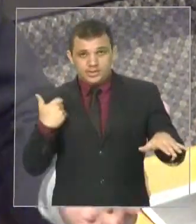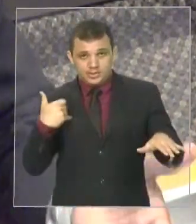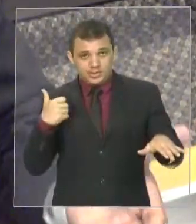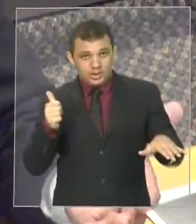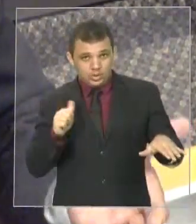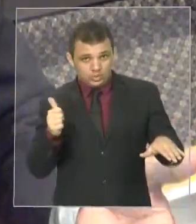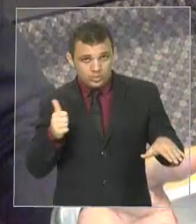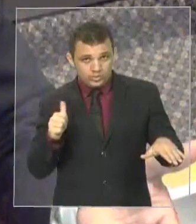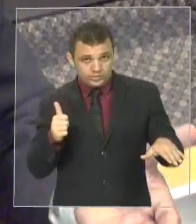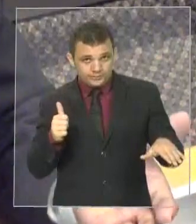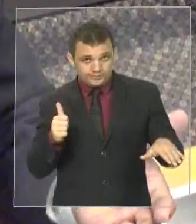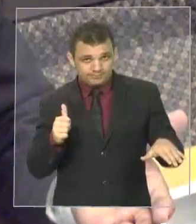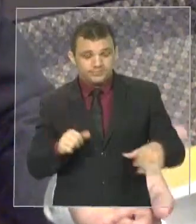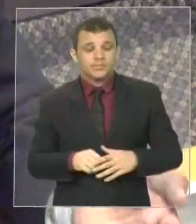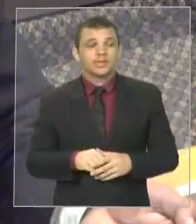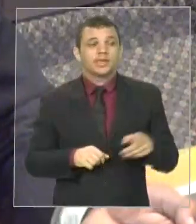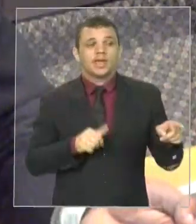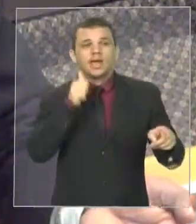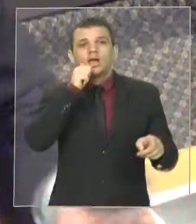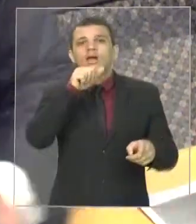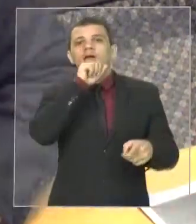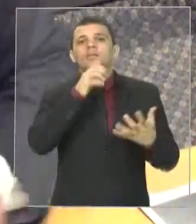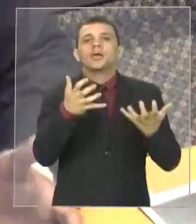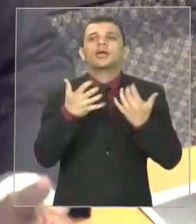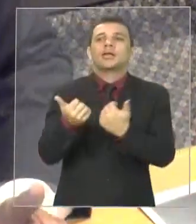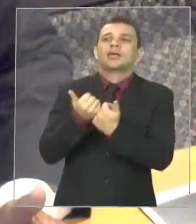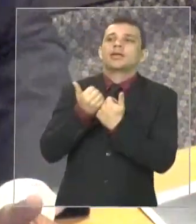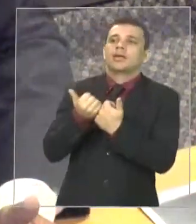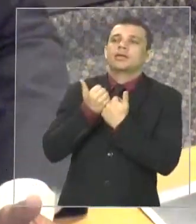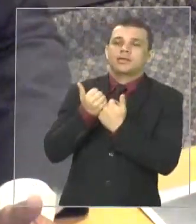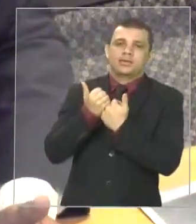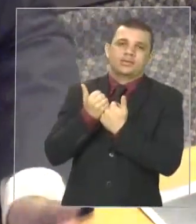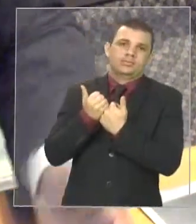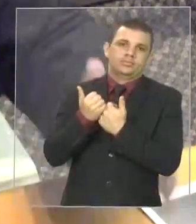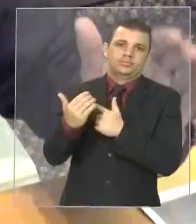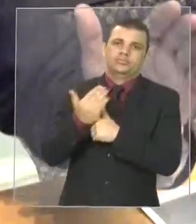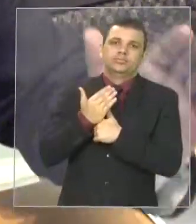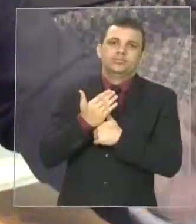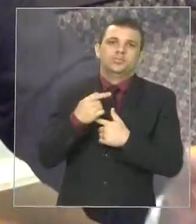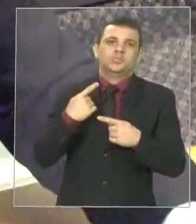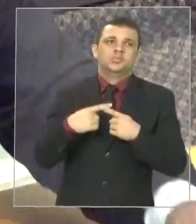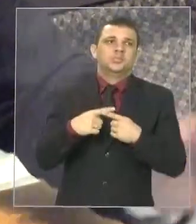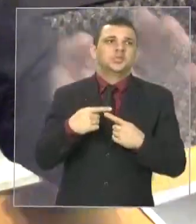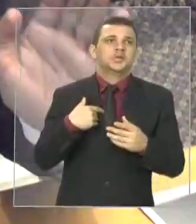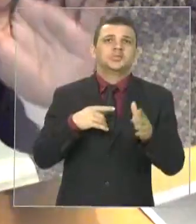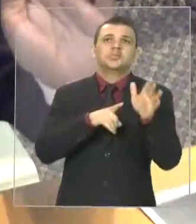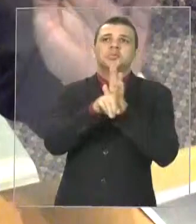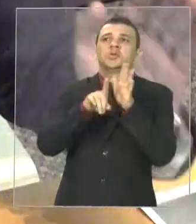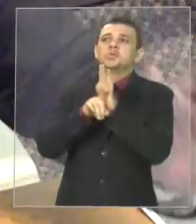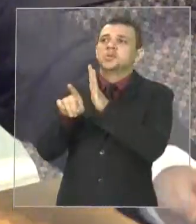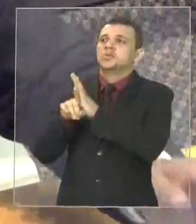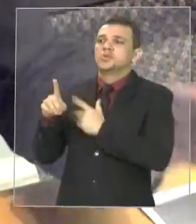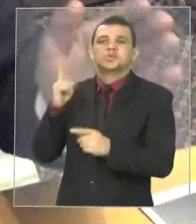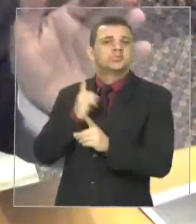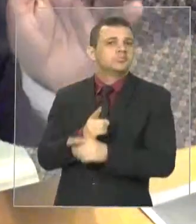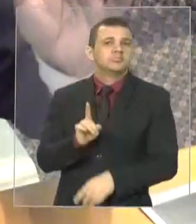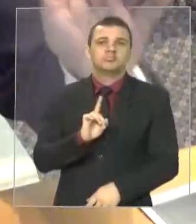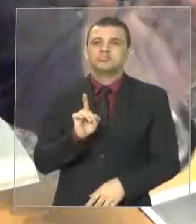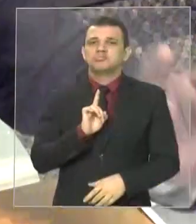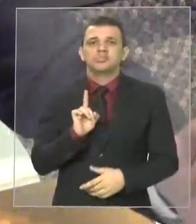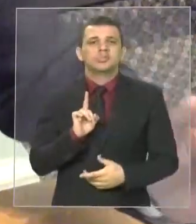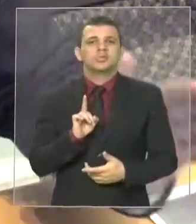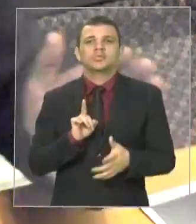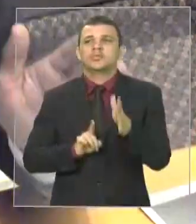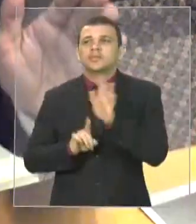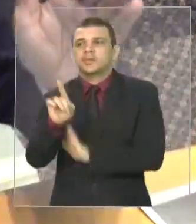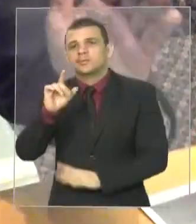a mãe solicitando informações, solicitando apoio, porque não tem a quem recorrer. Ela recorre à Câmara de Vereadores, recorre à Prefeitura,